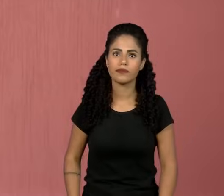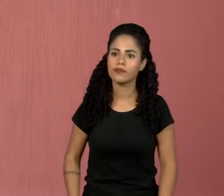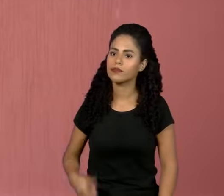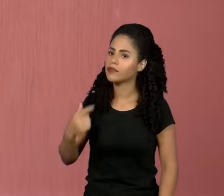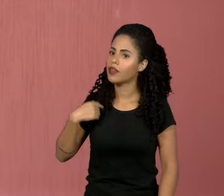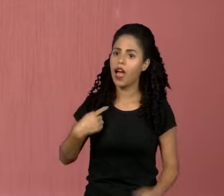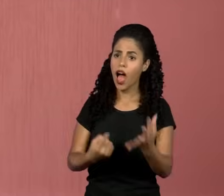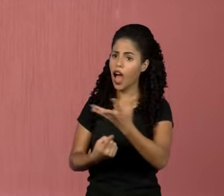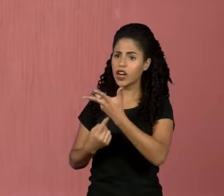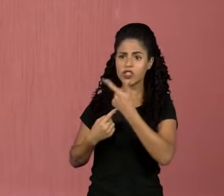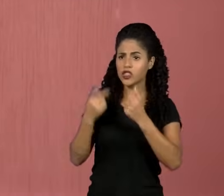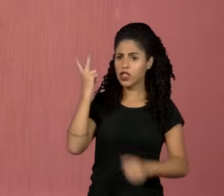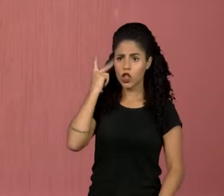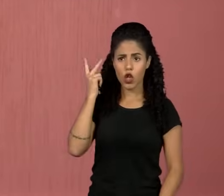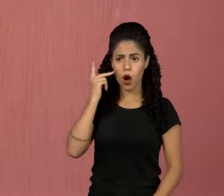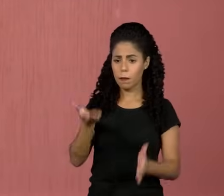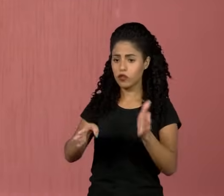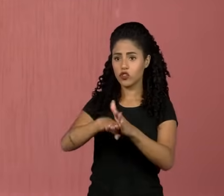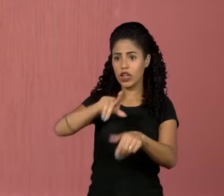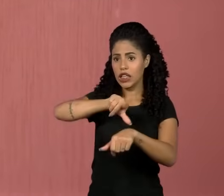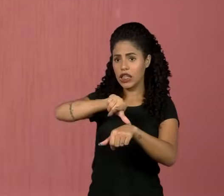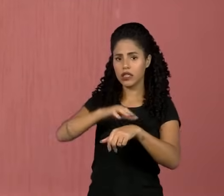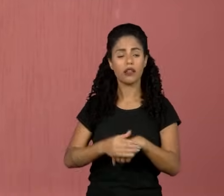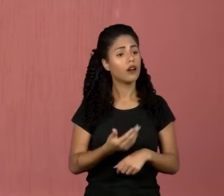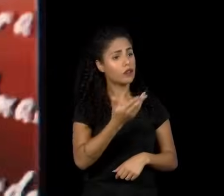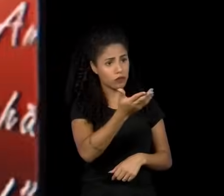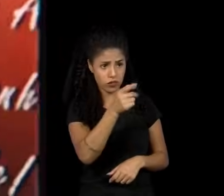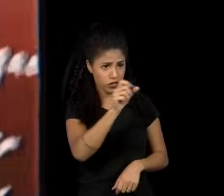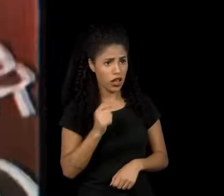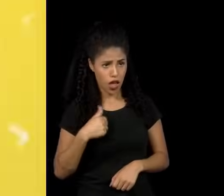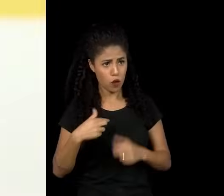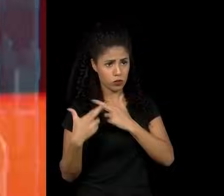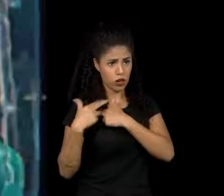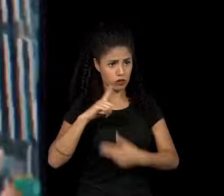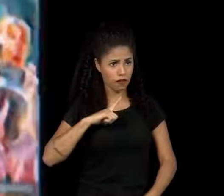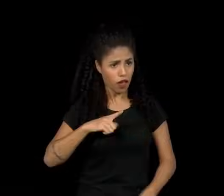chega atrasado mesmo nos coisas. Ah, é só você, né, Vinícius? Eu tenho responsabilidade.